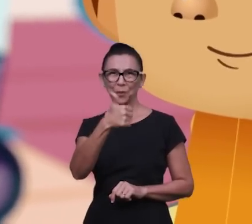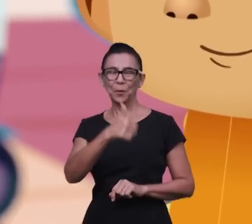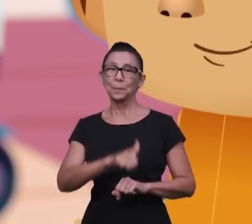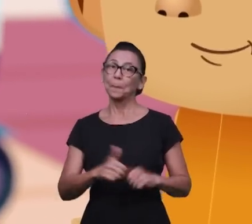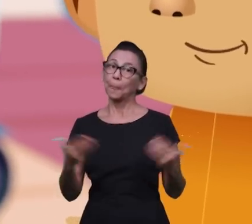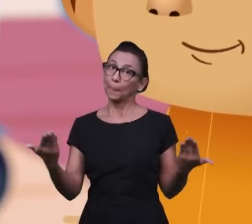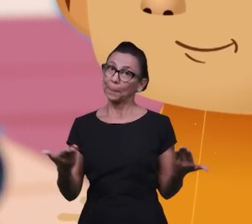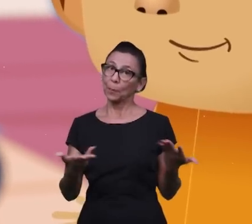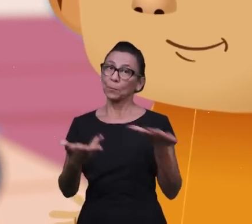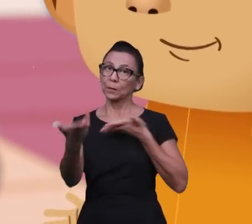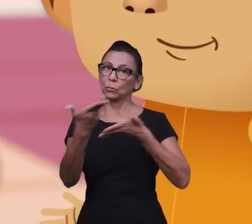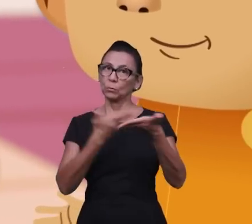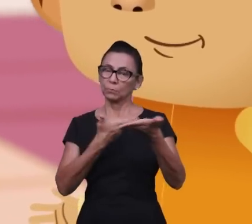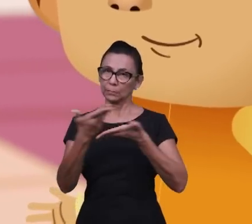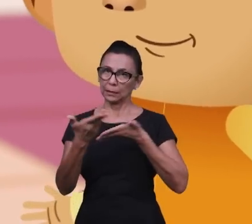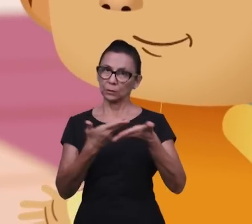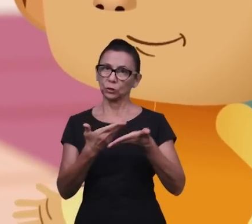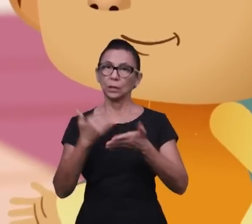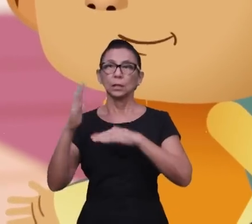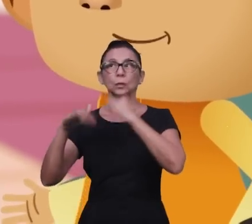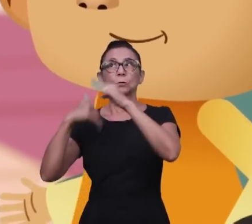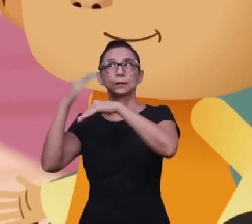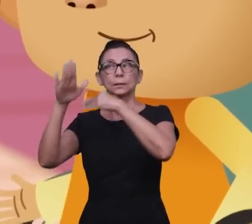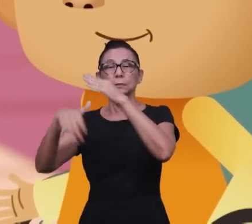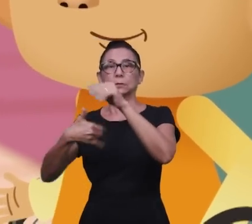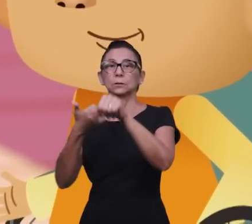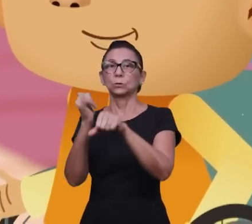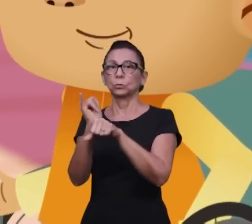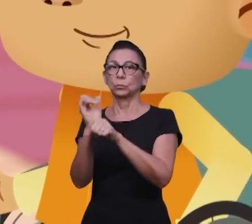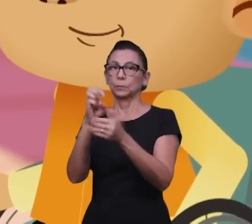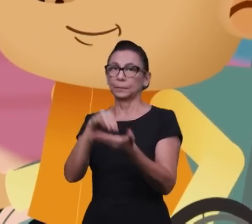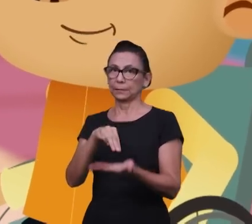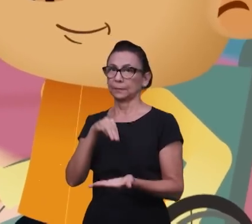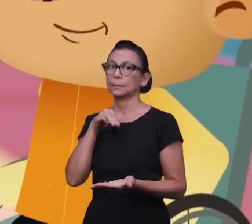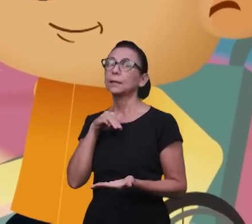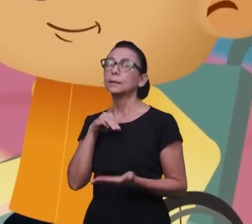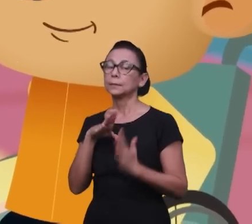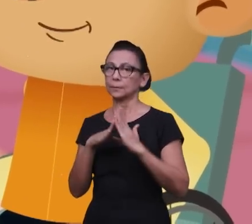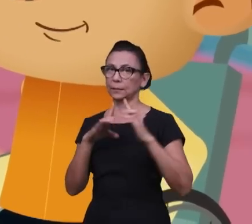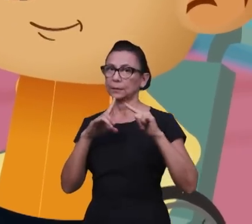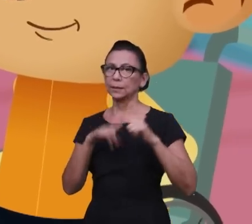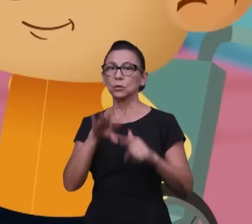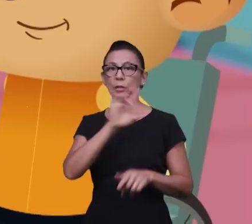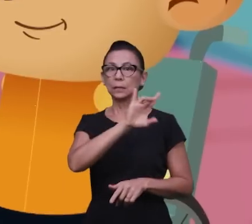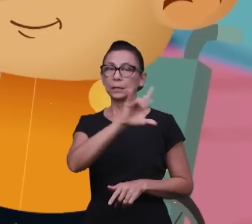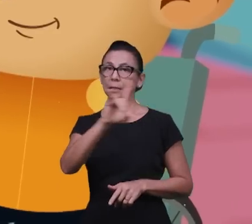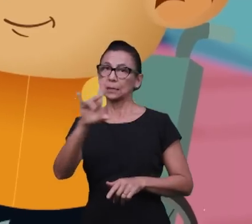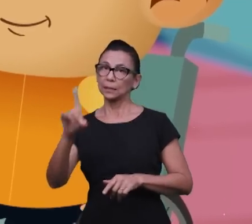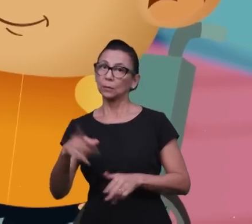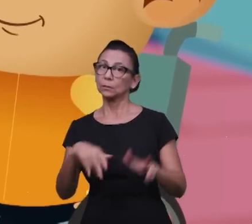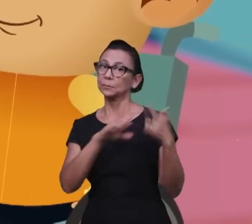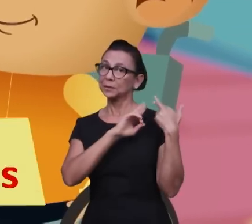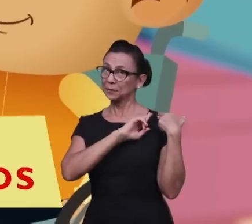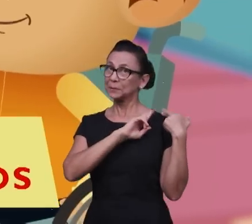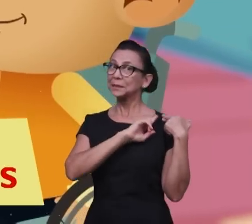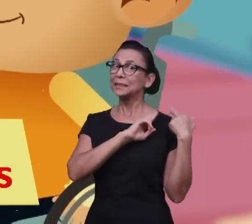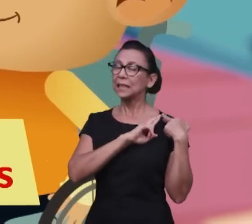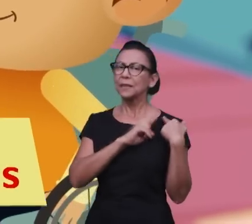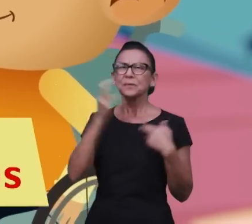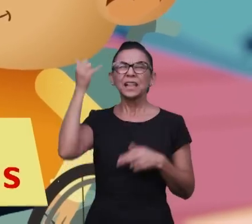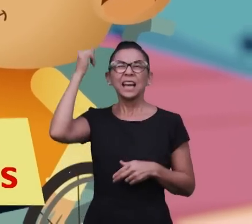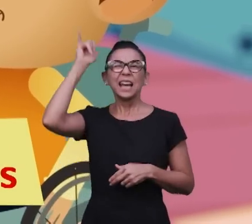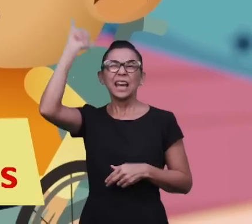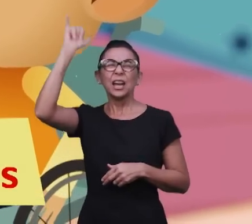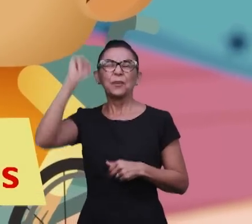para contribuir com o crescimento e a expansão do canal da Igreja Cristã Maranata, faça cada um a sua parte. Evite criar